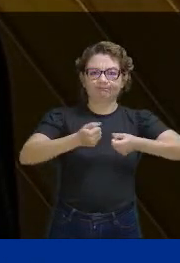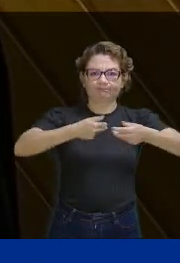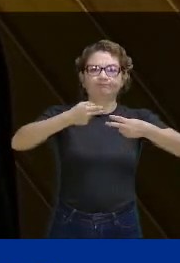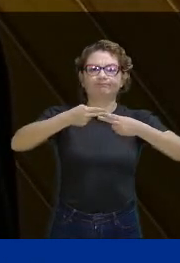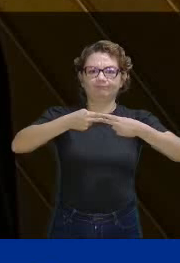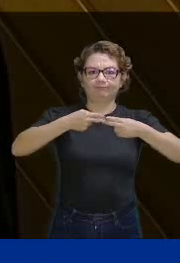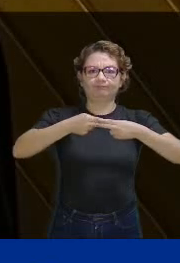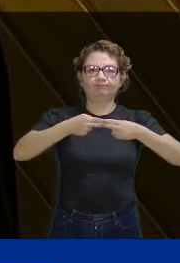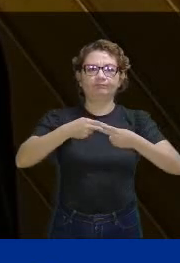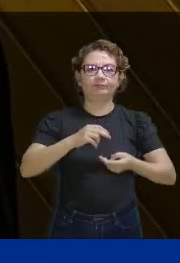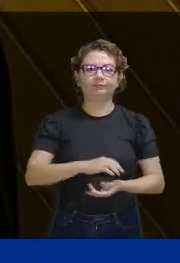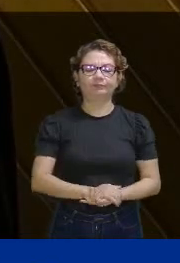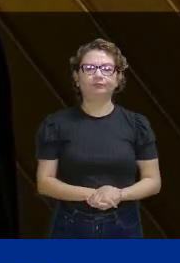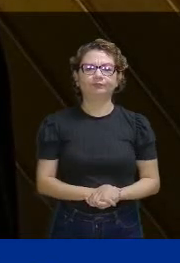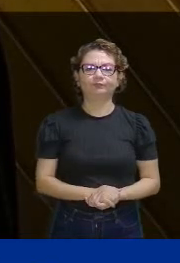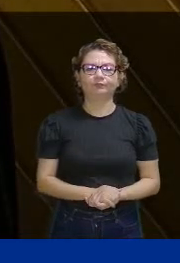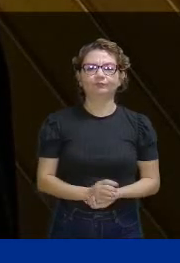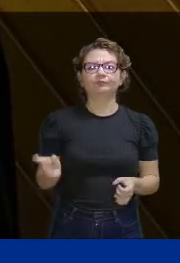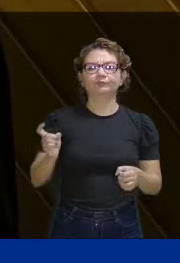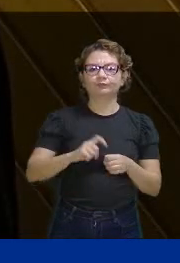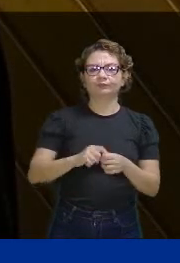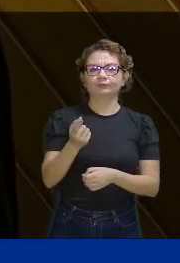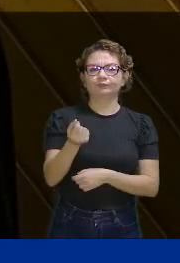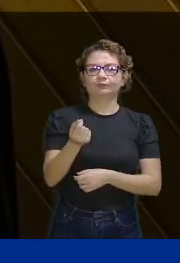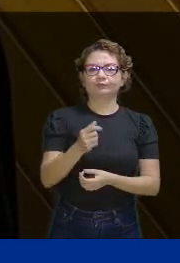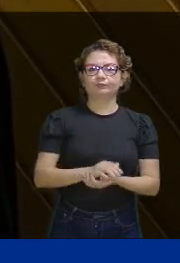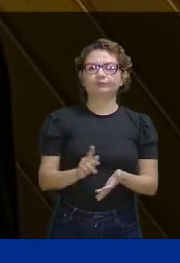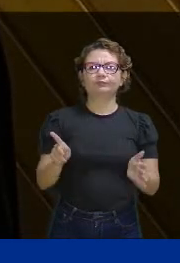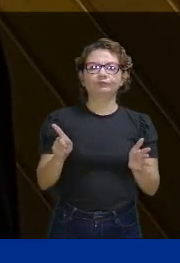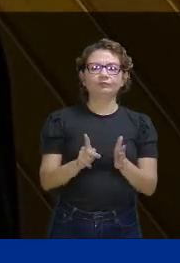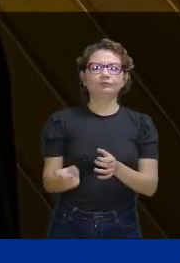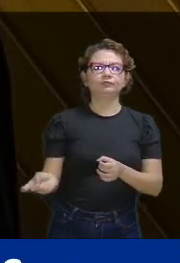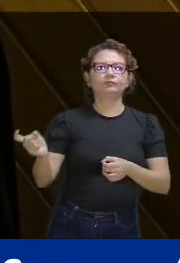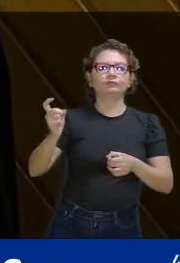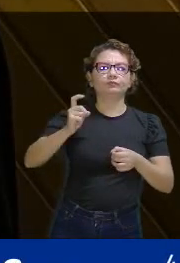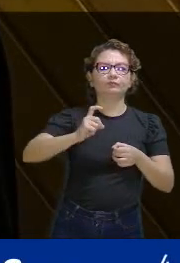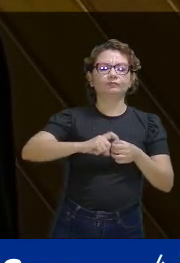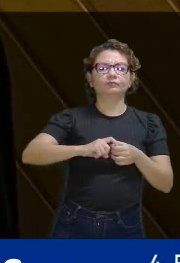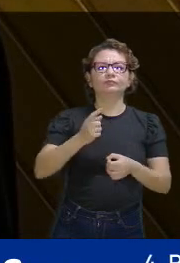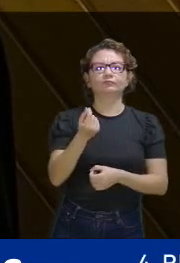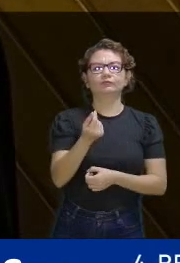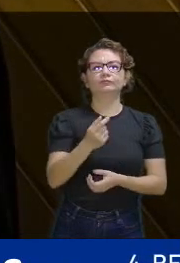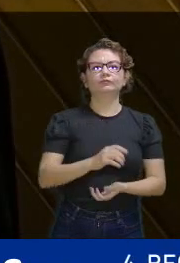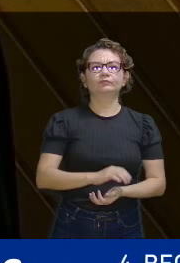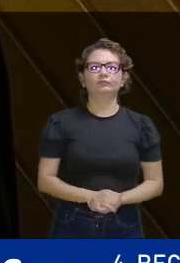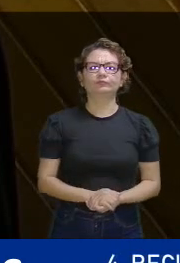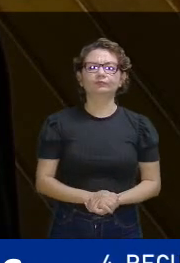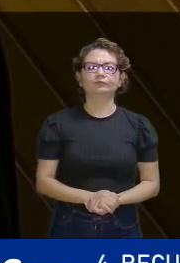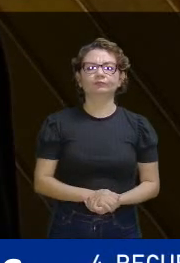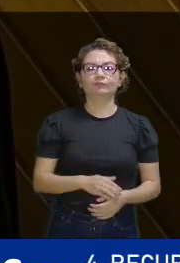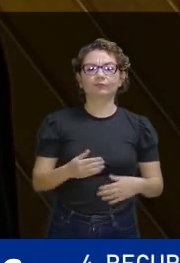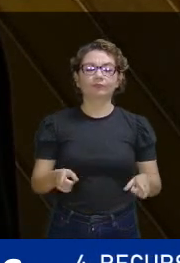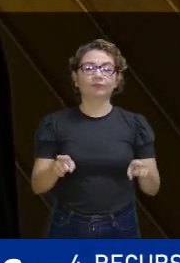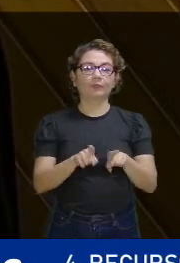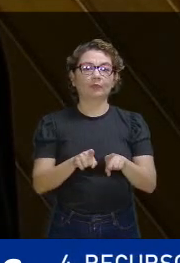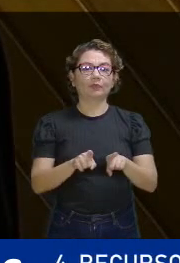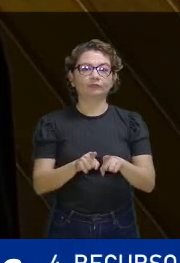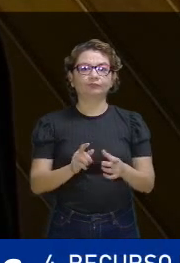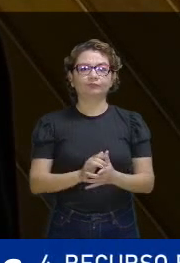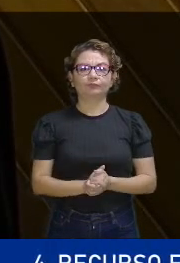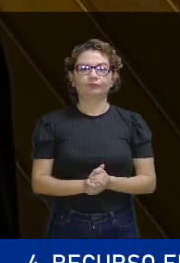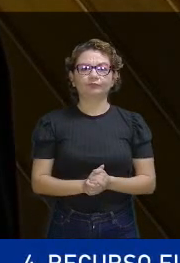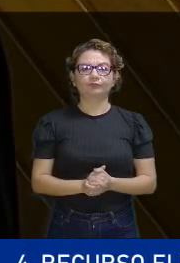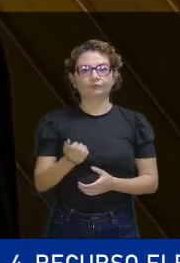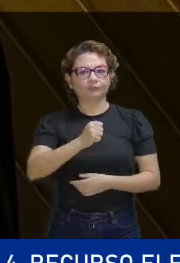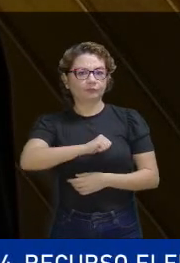de determinar a devolução dos valores excedentes ao Tesouro Nacional. O recorrente em preliminar alega cerceamento de